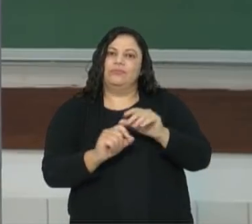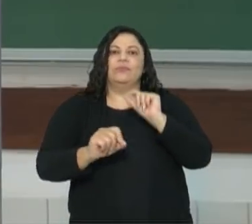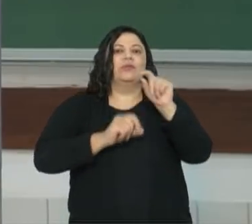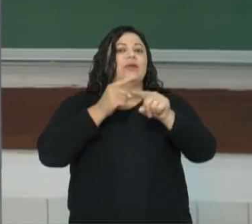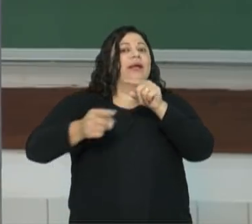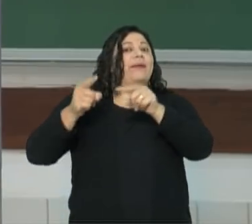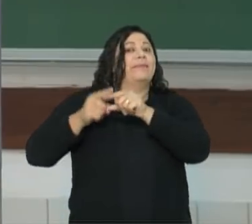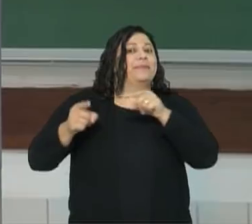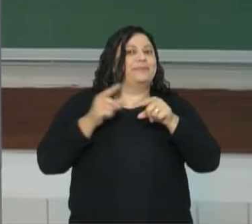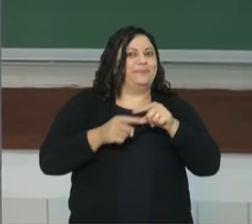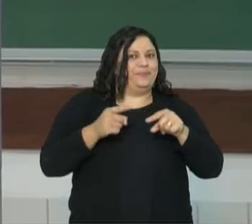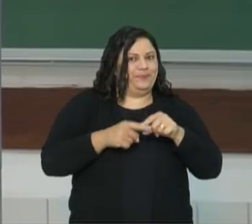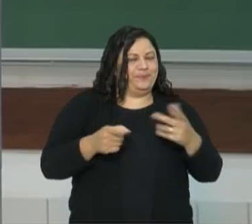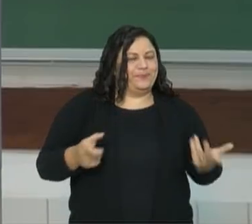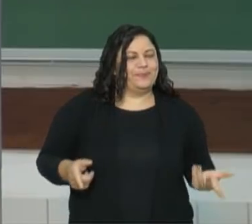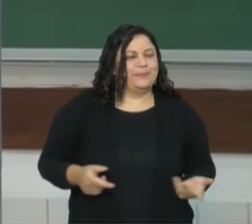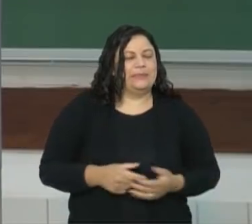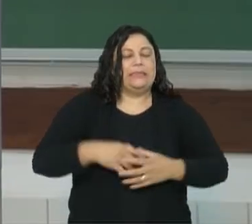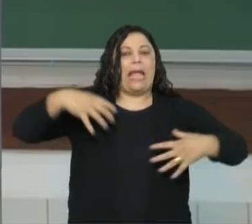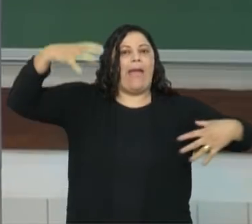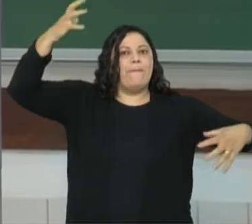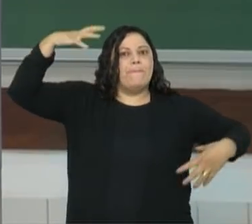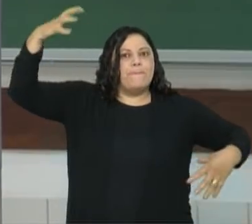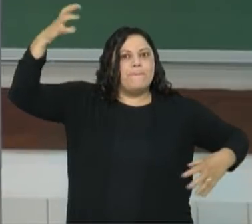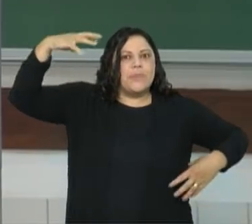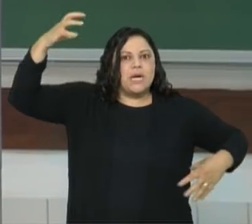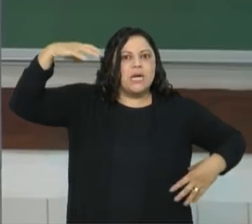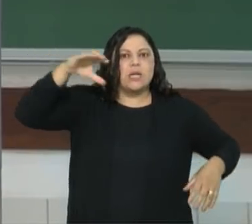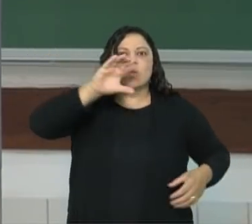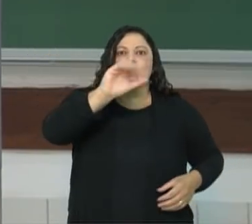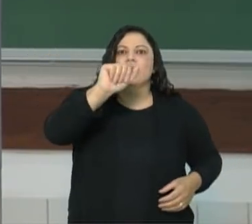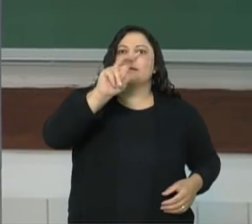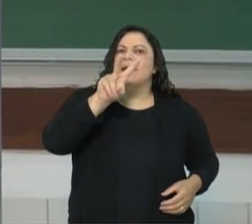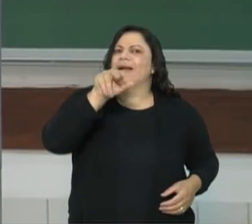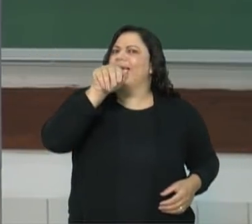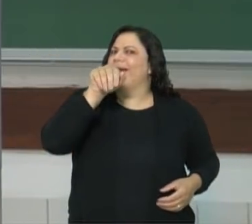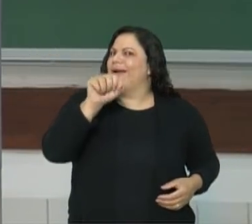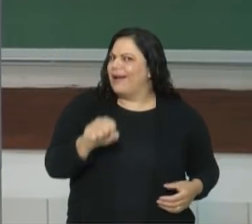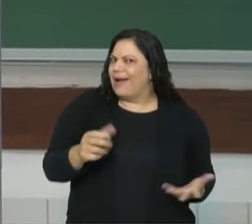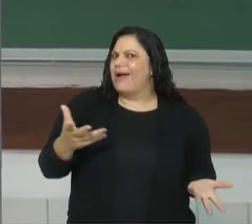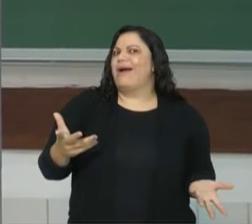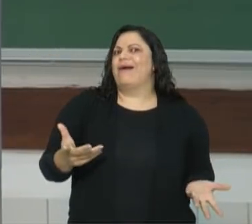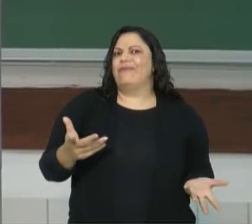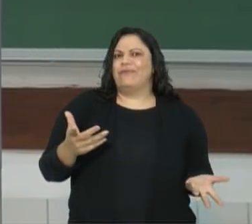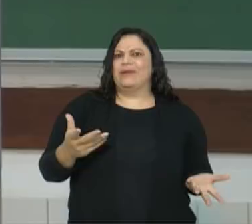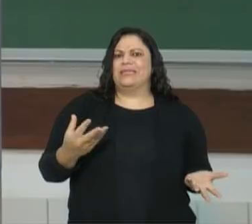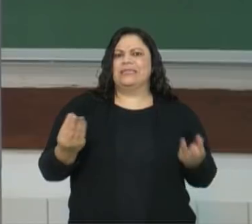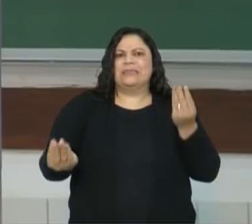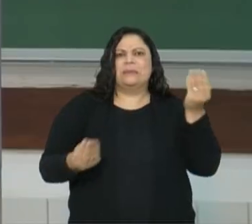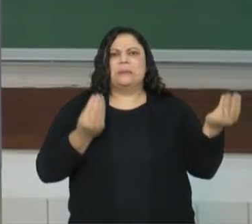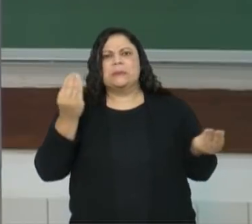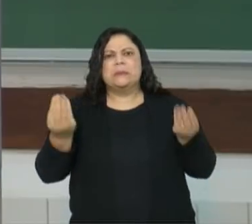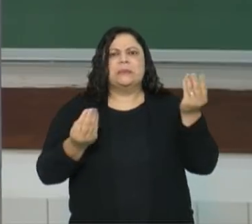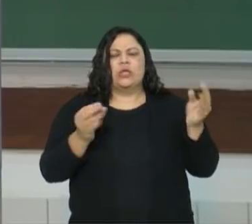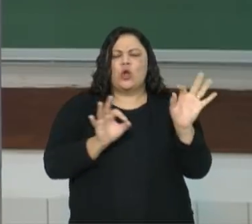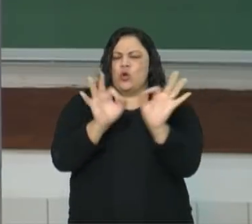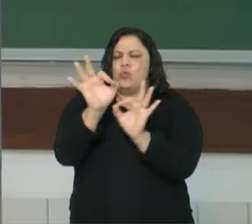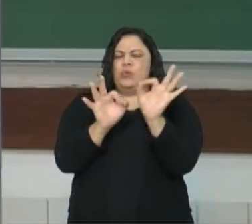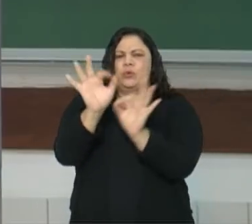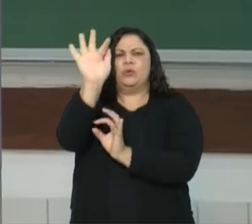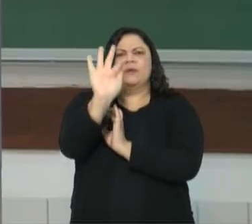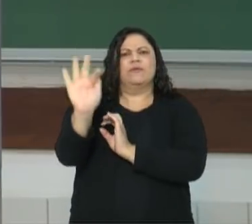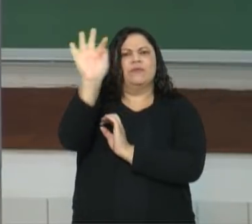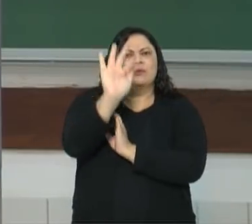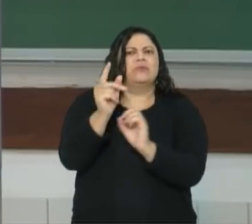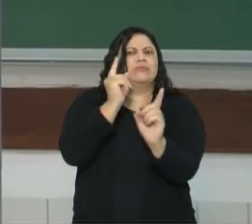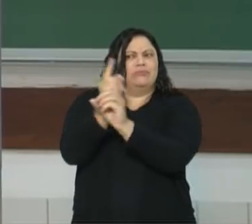proibido, tomar banho nas cavas do Rio Iguaçu. Num projeto de faculdade, nós encontramos larvas de Necator e Ancylostoma nas cavas do